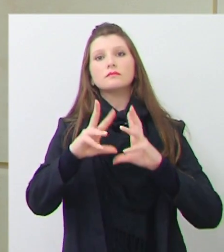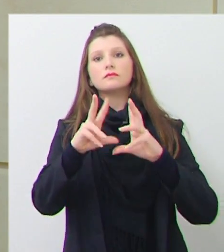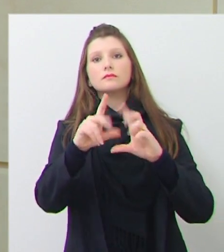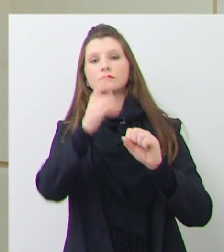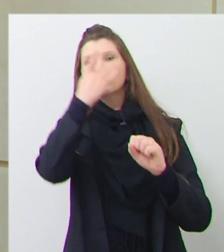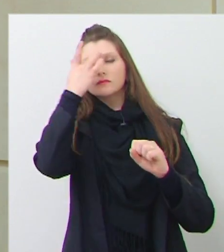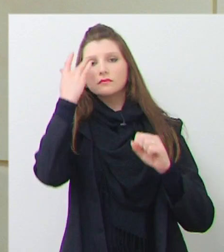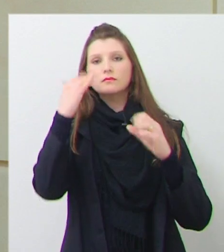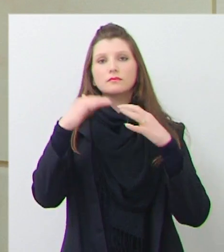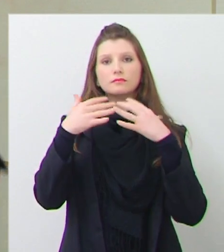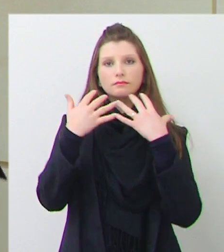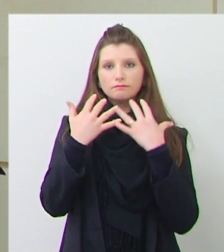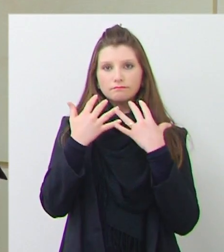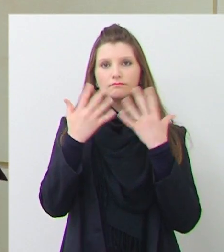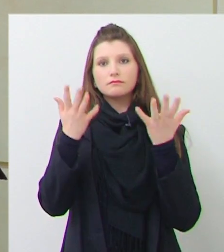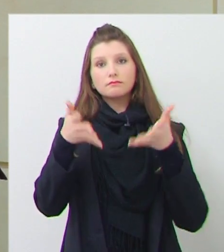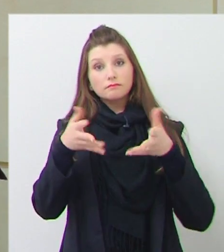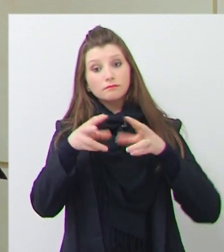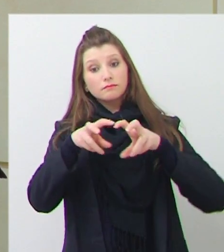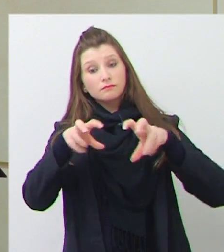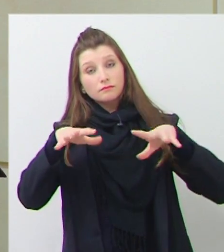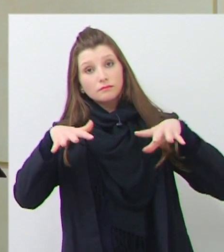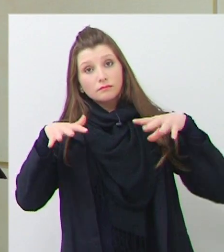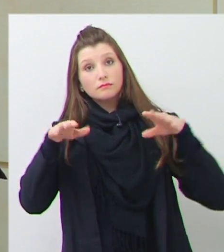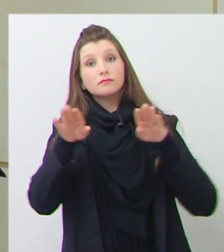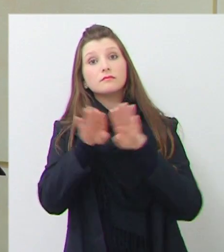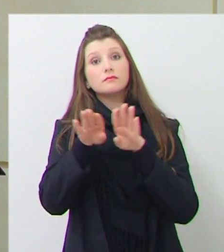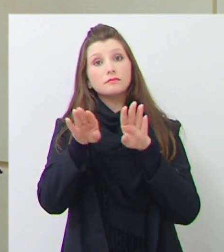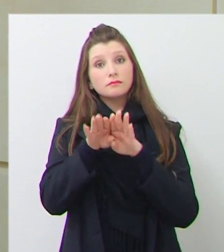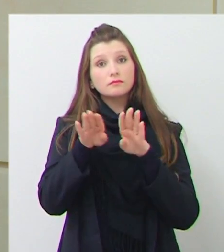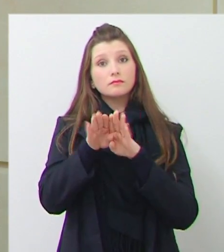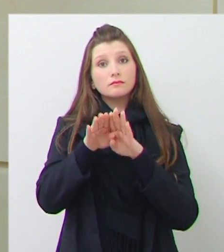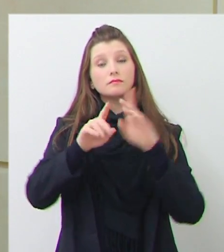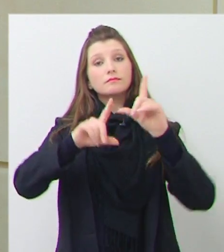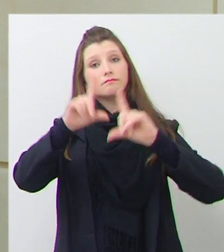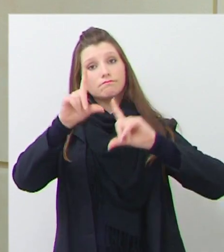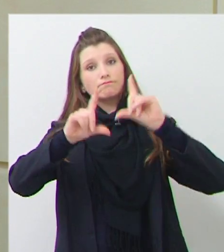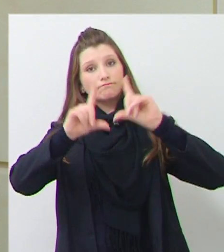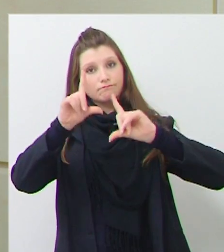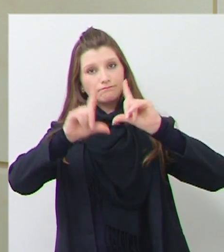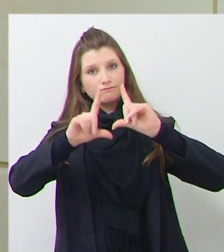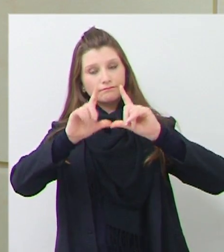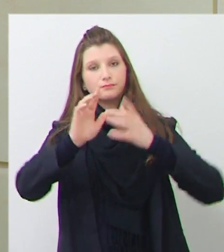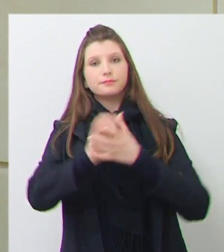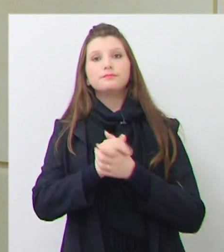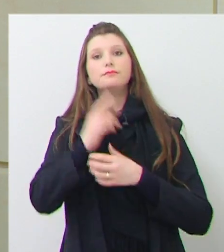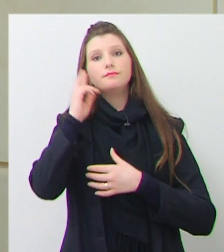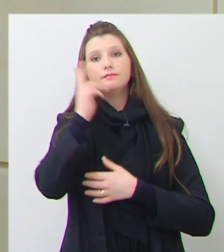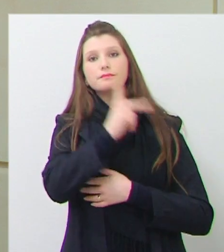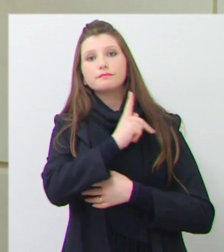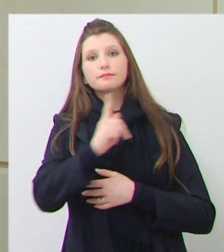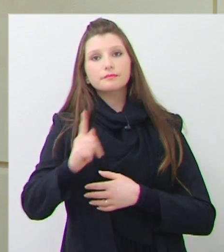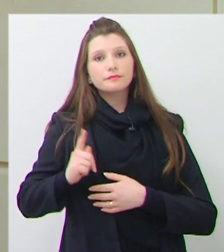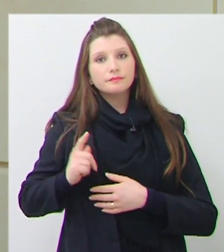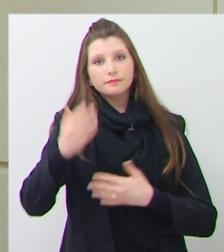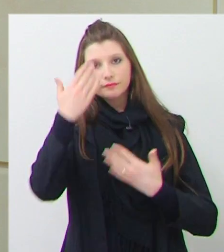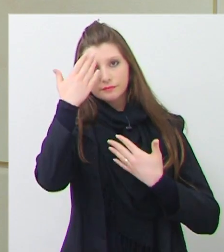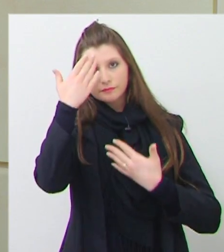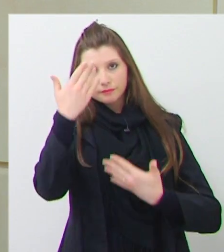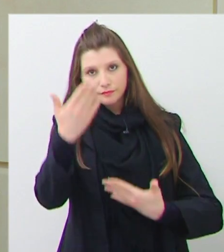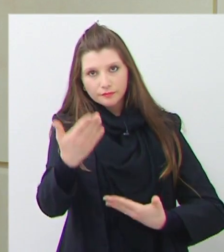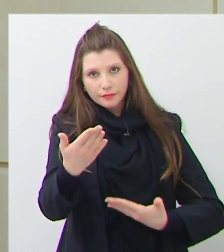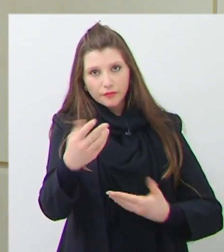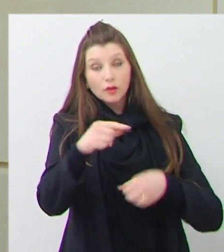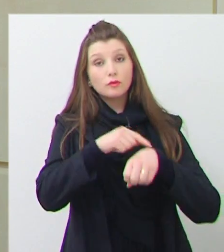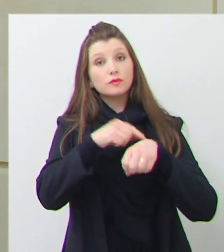nos assiste no plenário e também aqueles que nos assistem pela TV Câmara. Senhor presidente, agradeço aos tempos